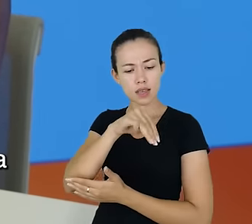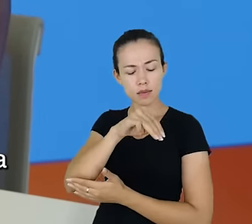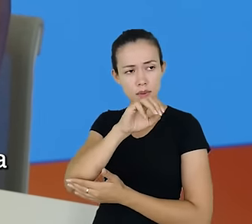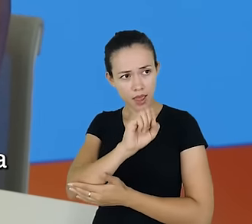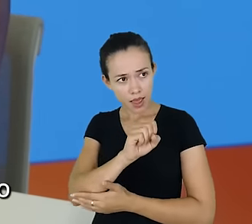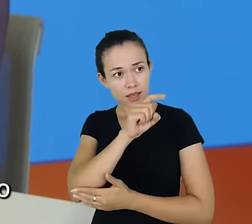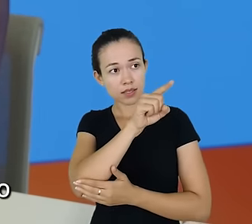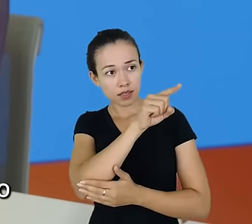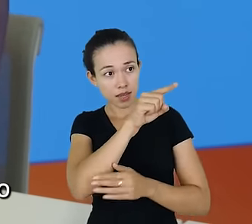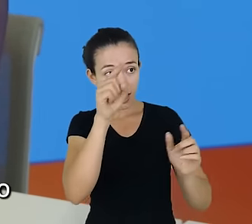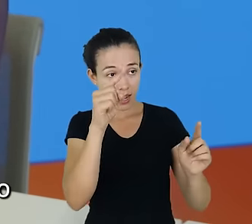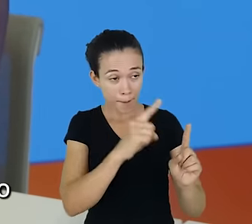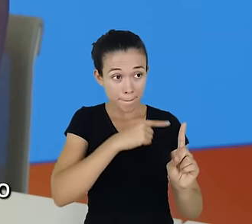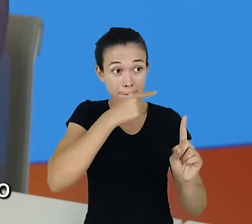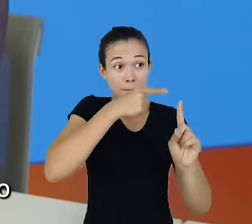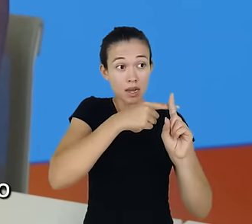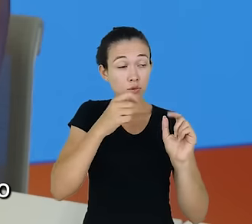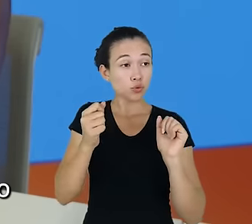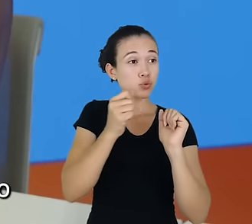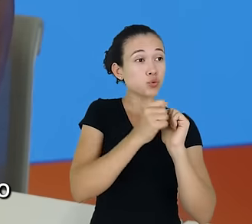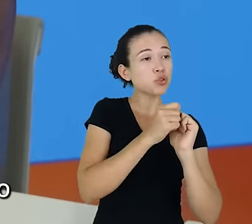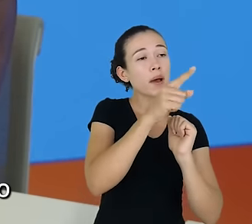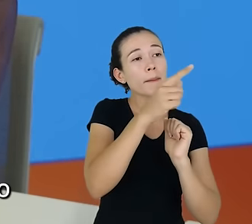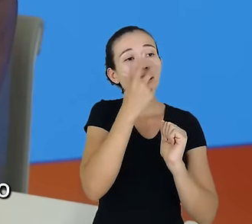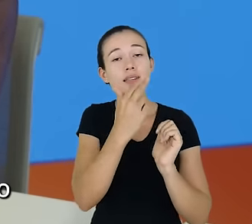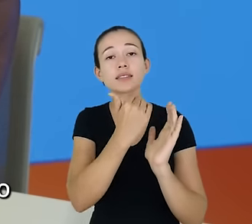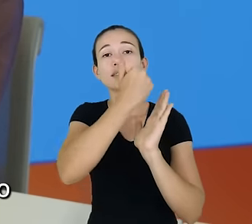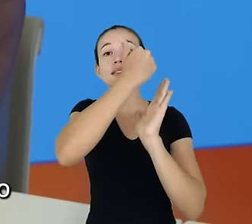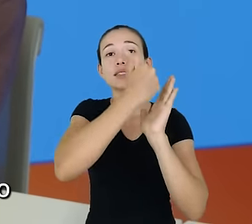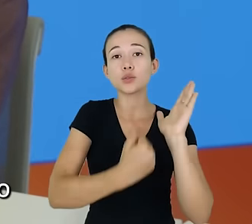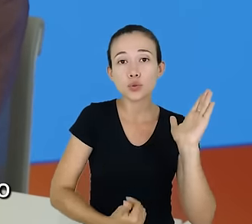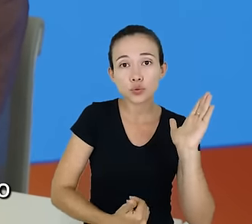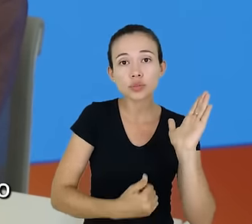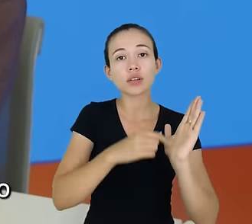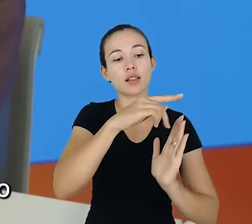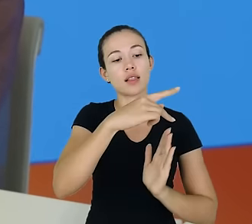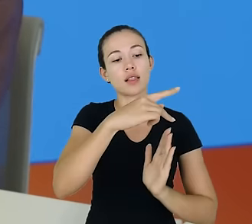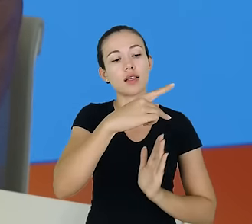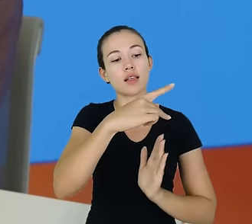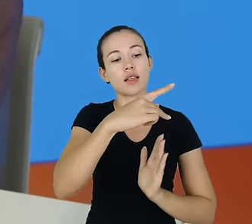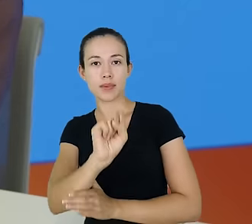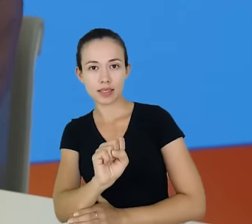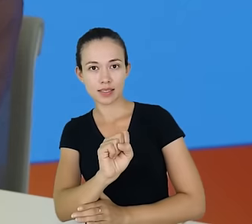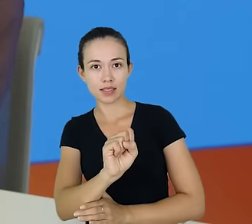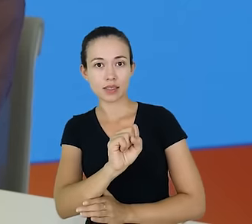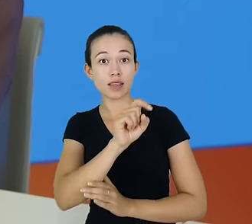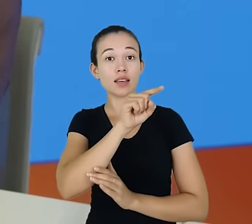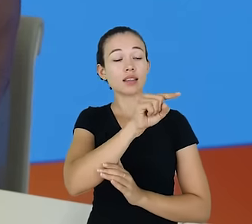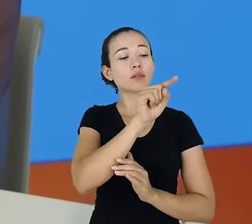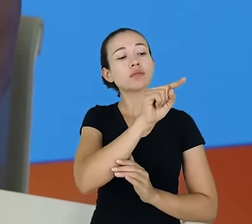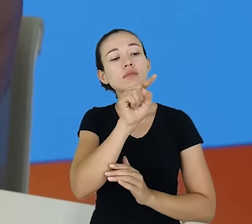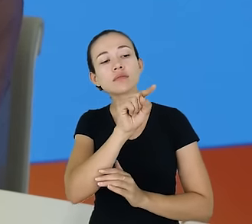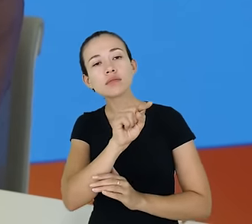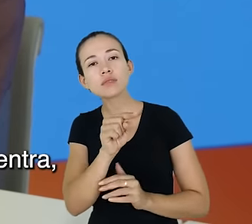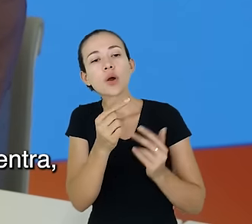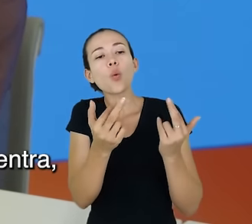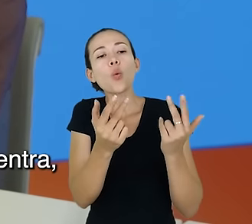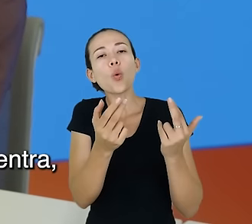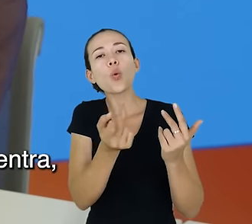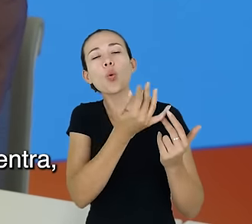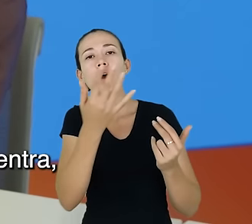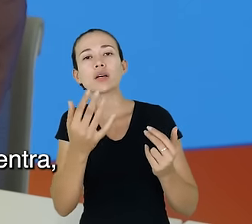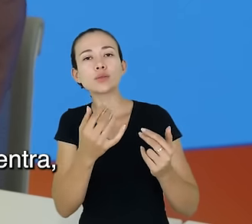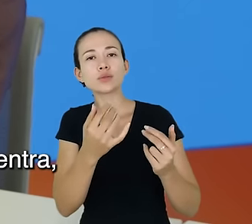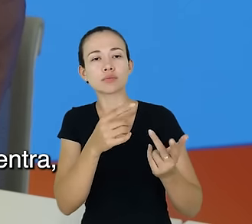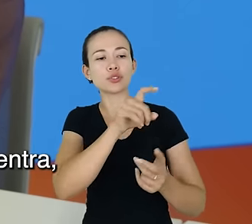ele deduz A base de cálculo do PIS E aí se ele deduz o valor a ser recolhido é x menos né ah não mas tem um